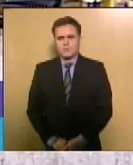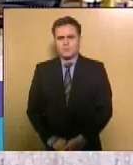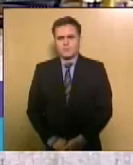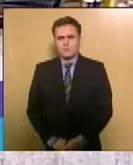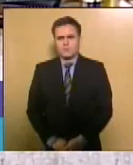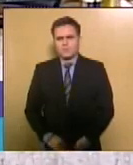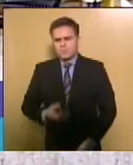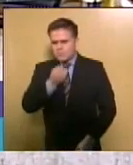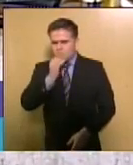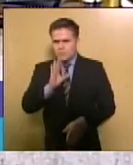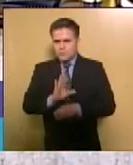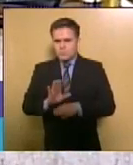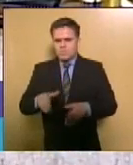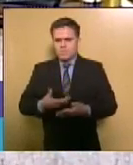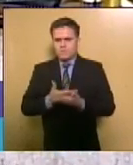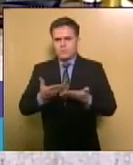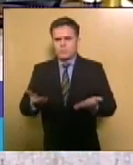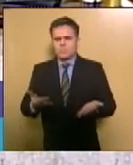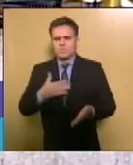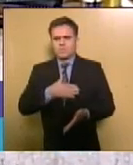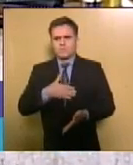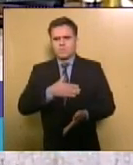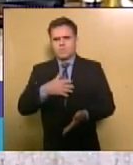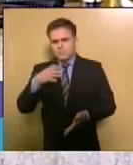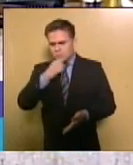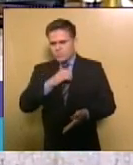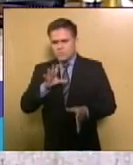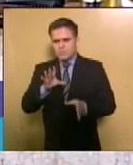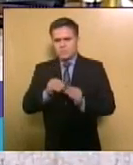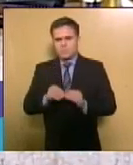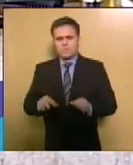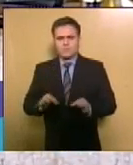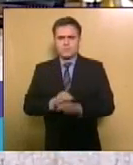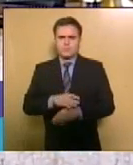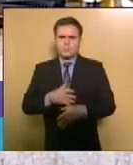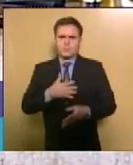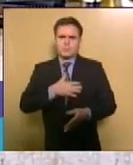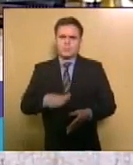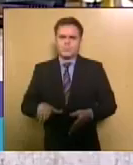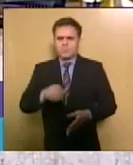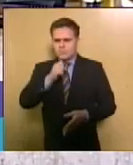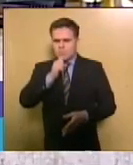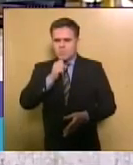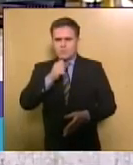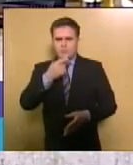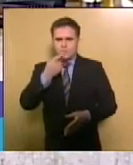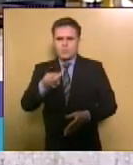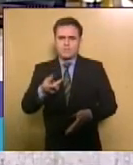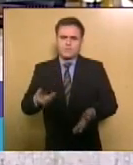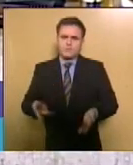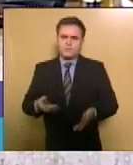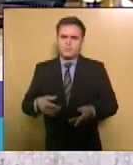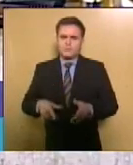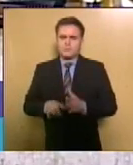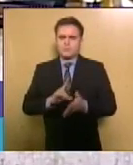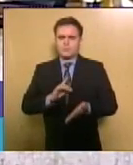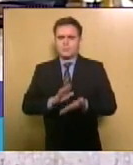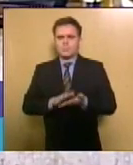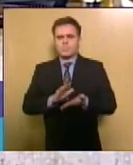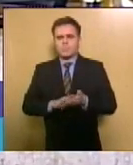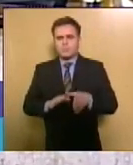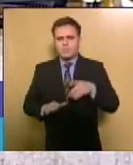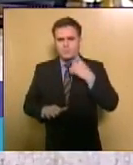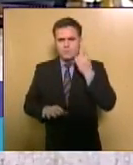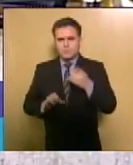Boa tarde a todos e todas eu vou ser breve Até porque eu não gosto de muito do microfone mas primeiramente parabenizar a deputada Ana